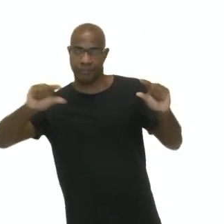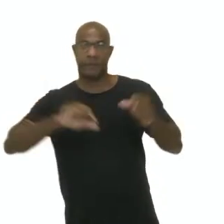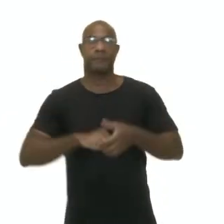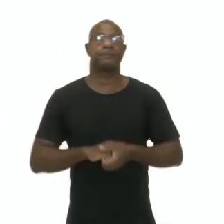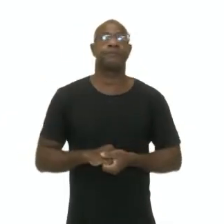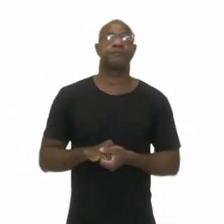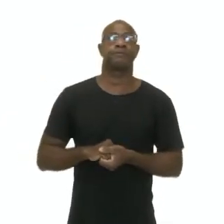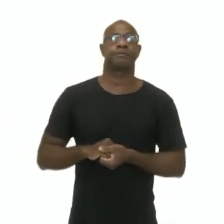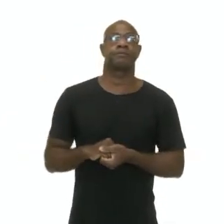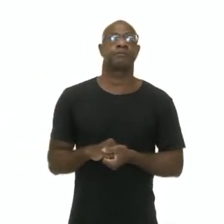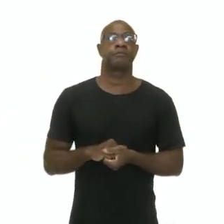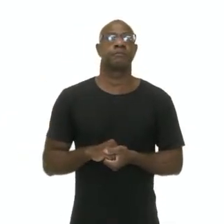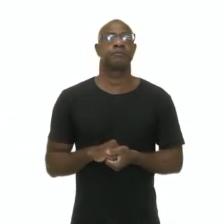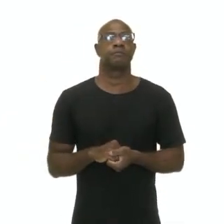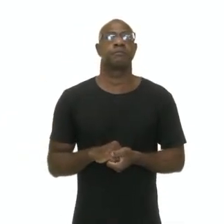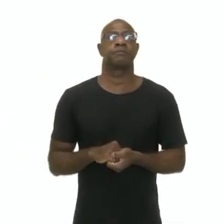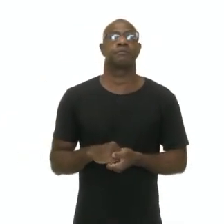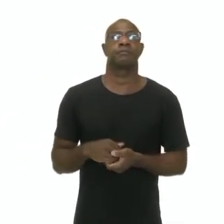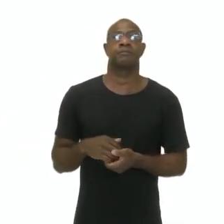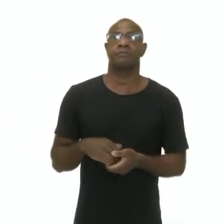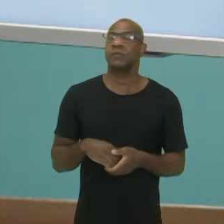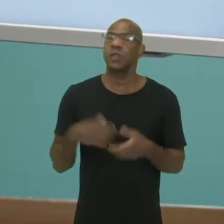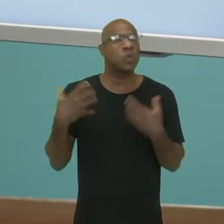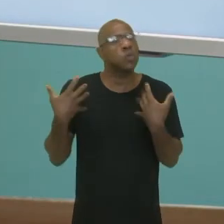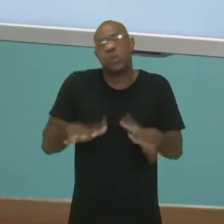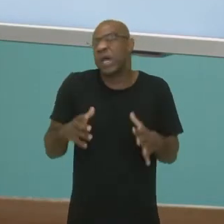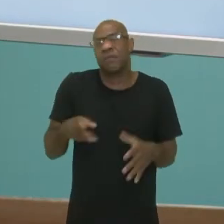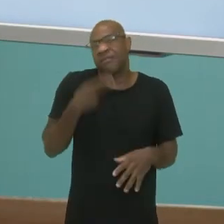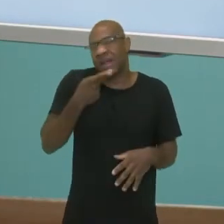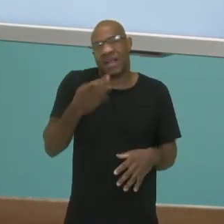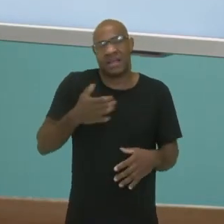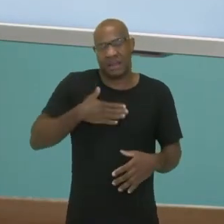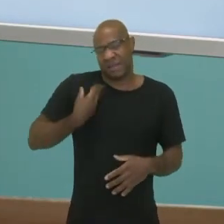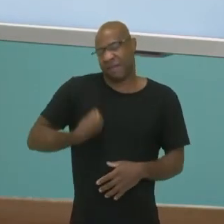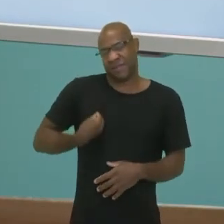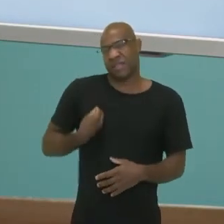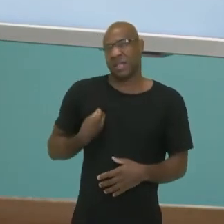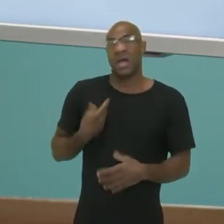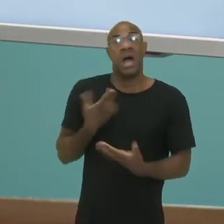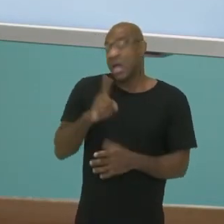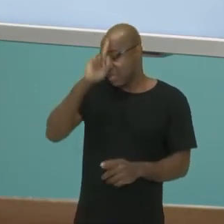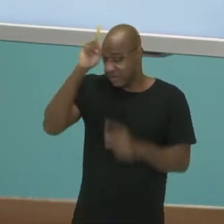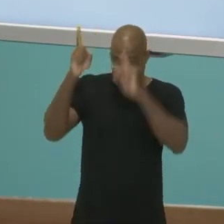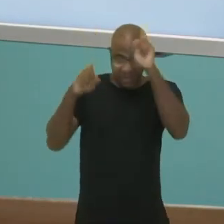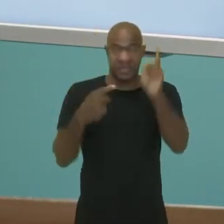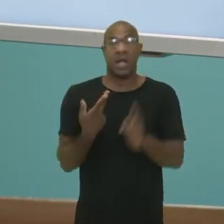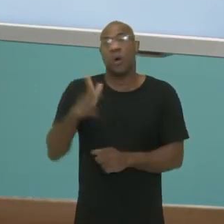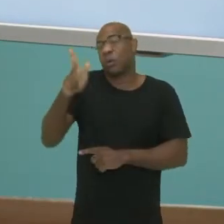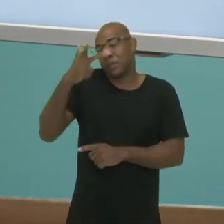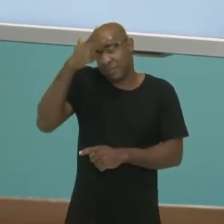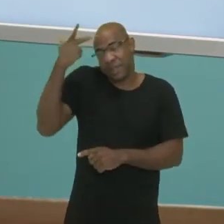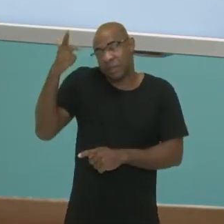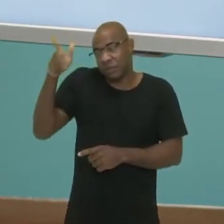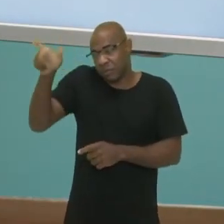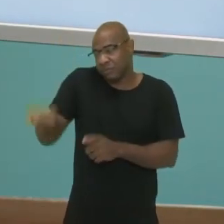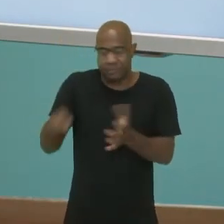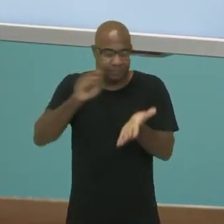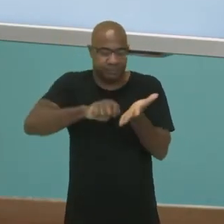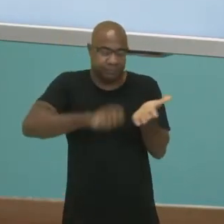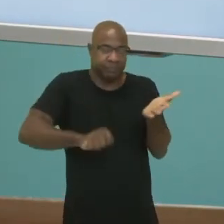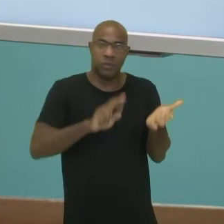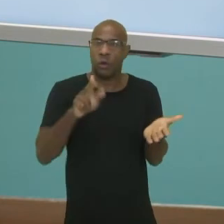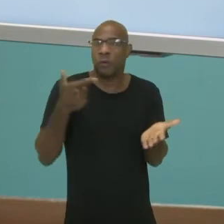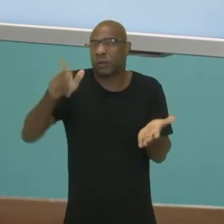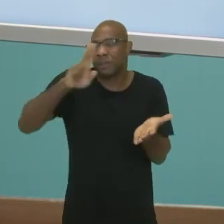Então, professora, eu não quero falar sobre mim. Inventa um personagem, tranquilo. Mas a ideia aqui é que vocês pratiquem, né? Coloque